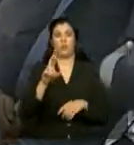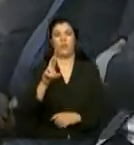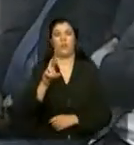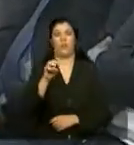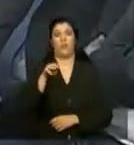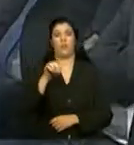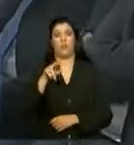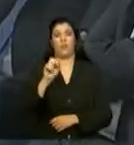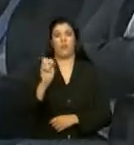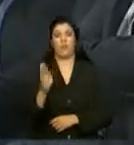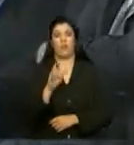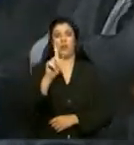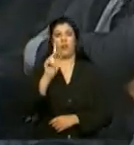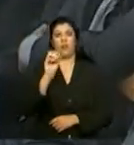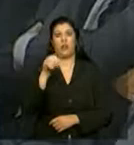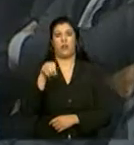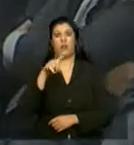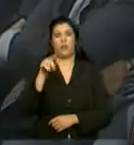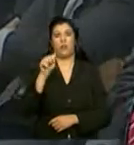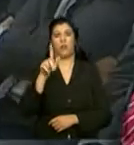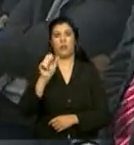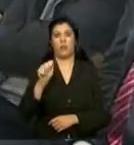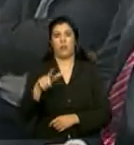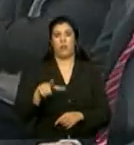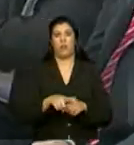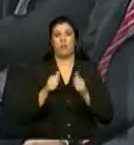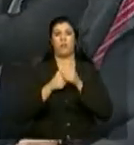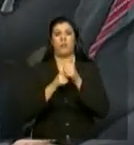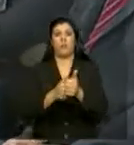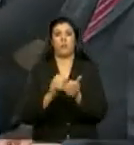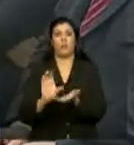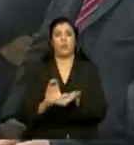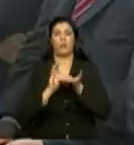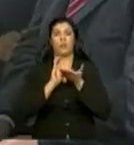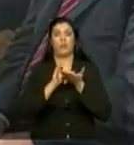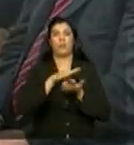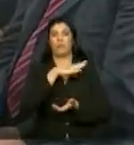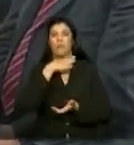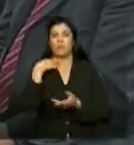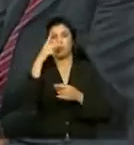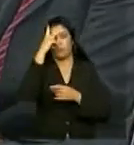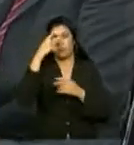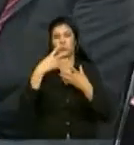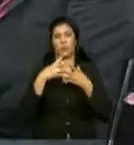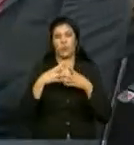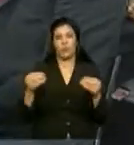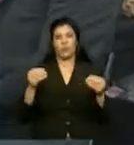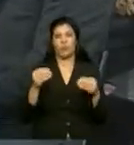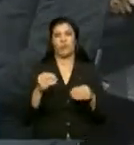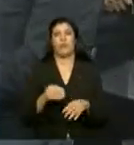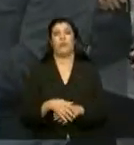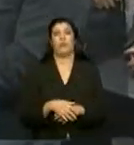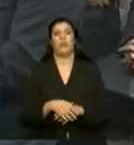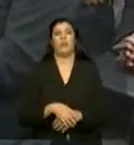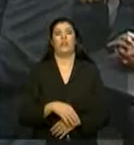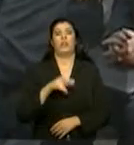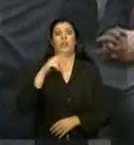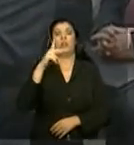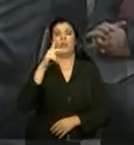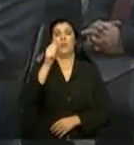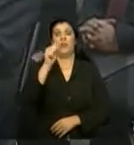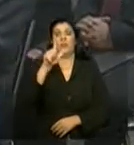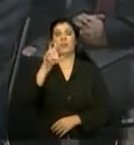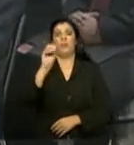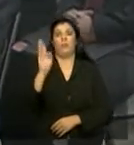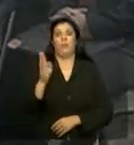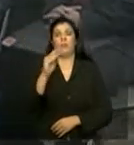sobre mortos e desaparecidos o senhor paulo parucker pesquisador